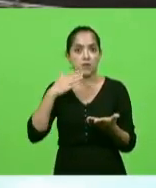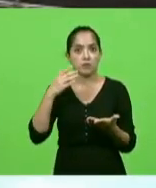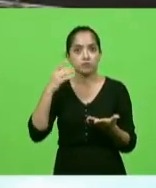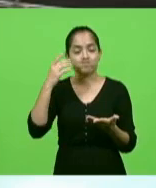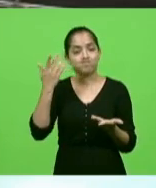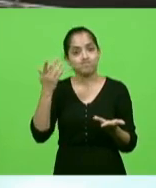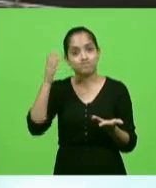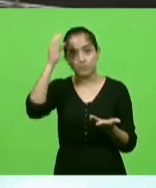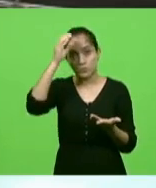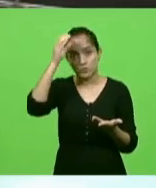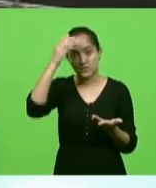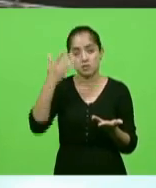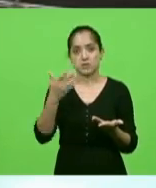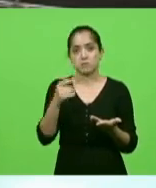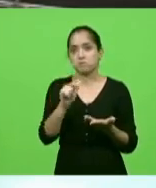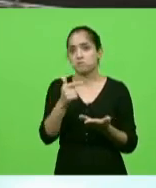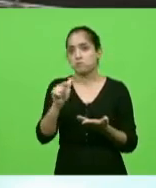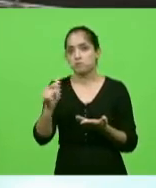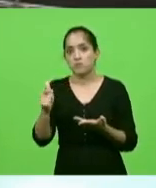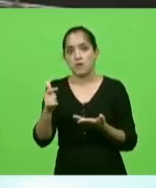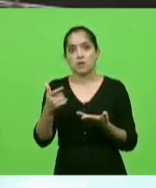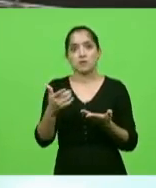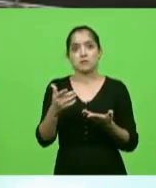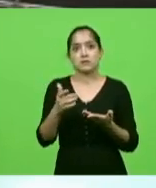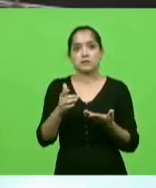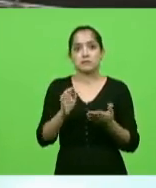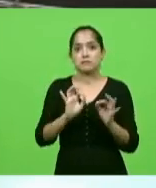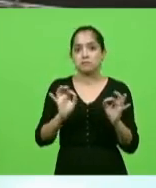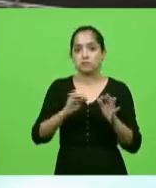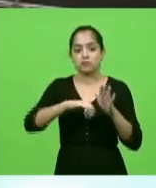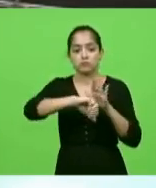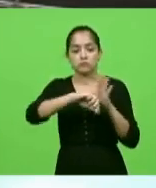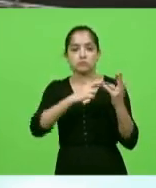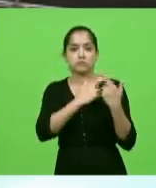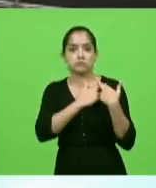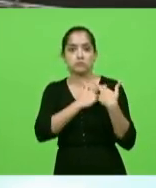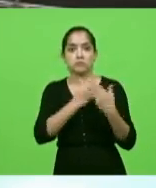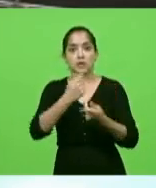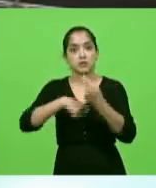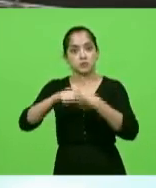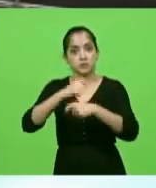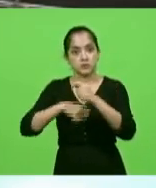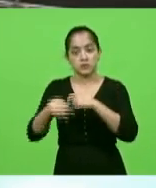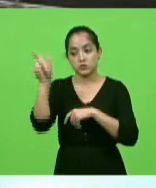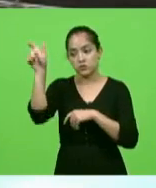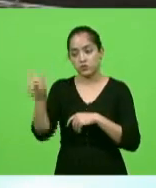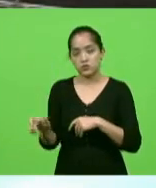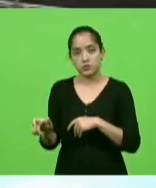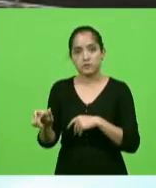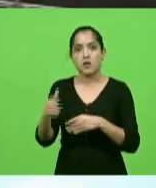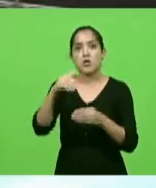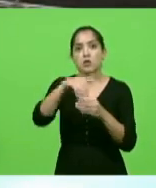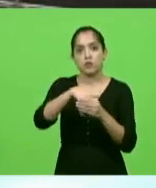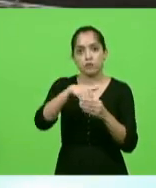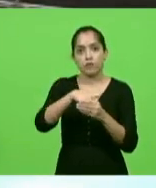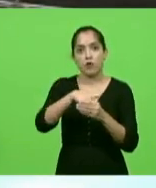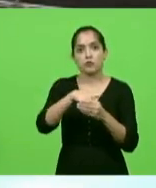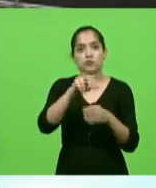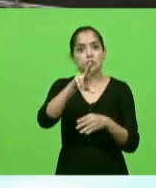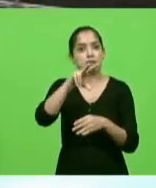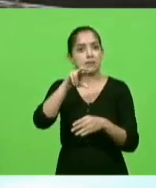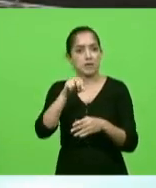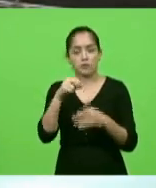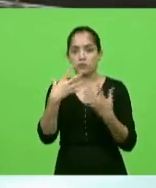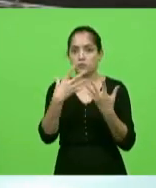juízo indícios de configuração de responsabilidade político-administrativa do denunciado voto pelo